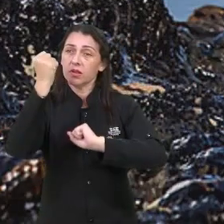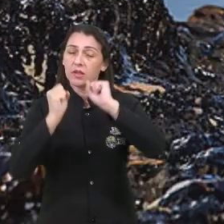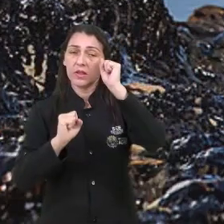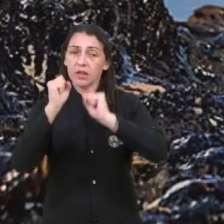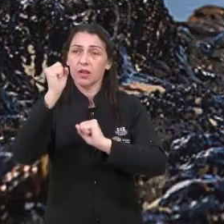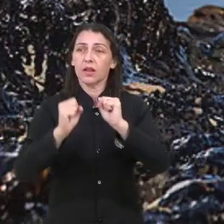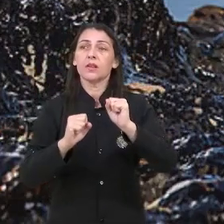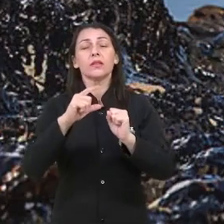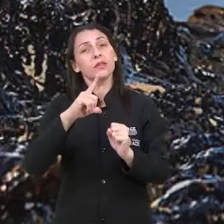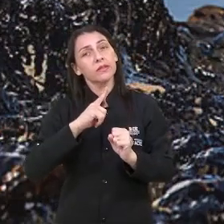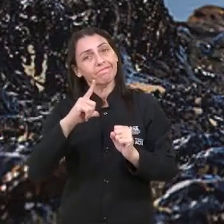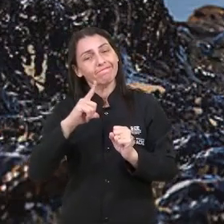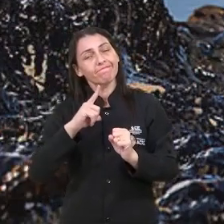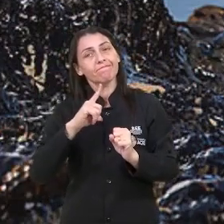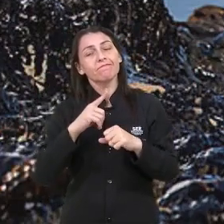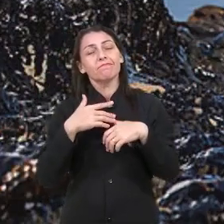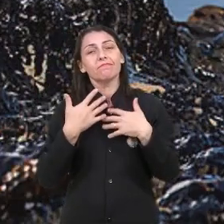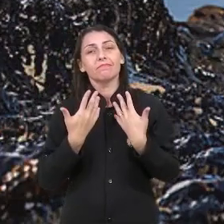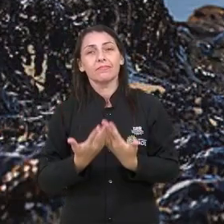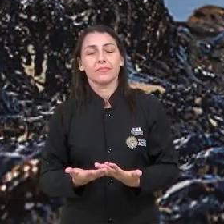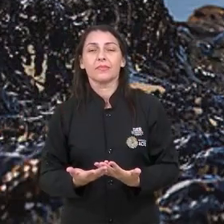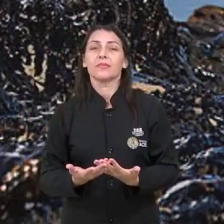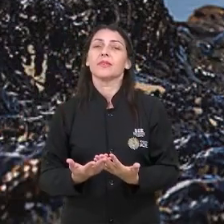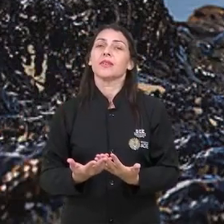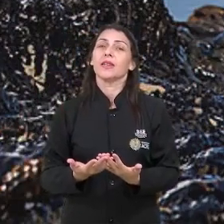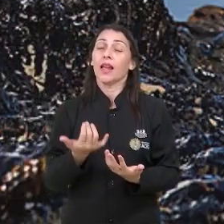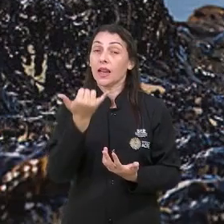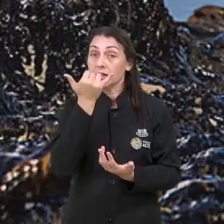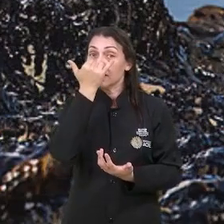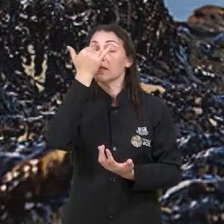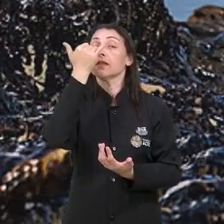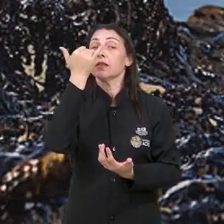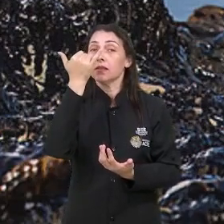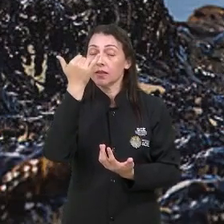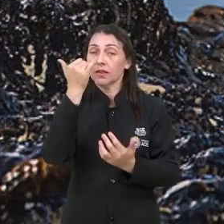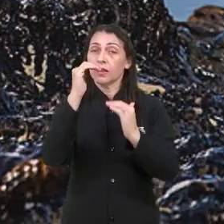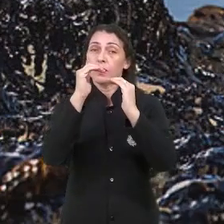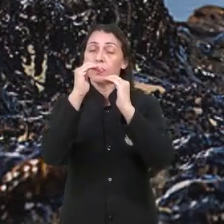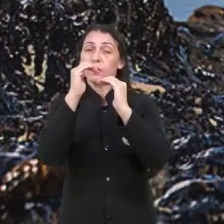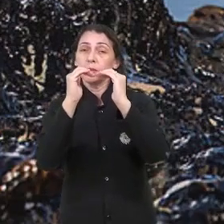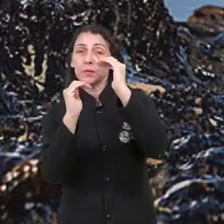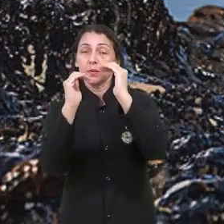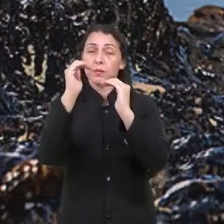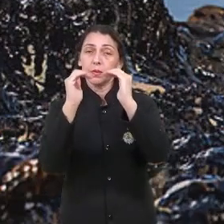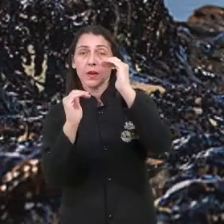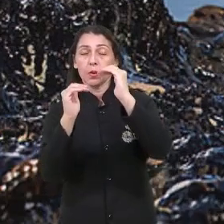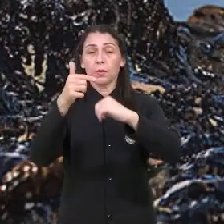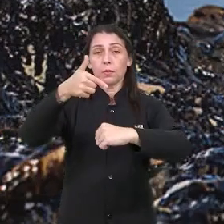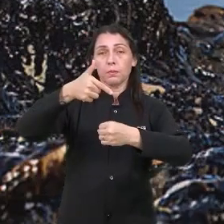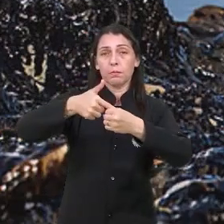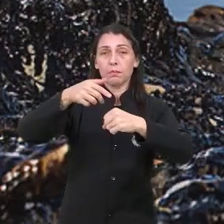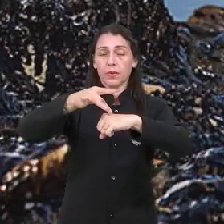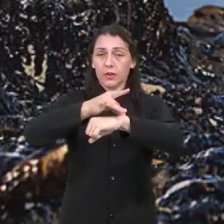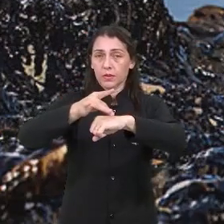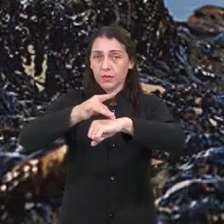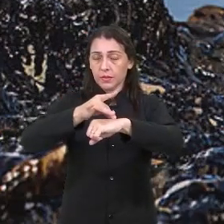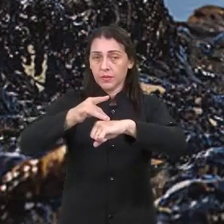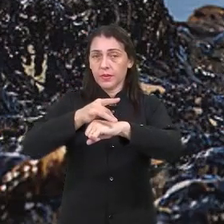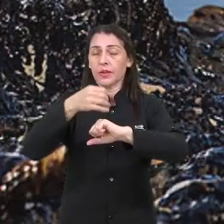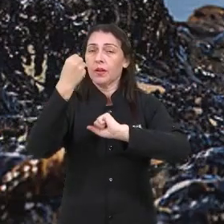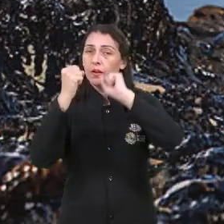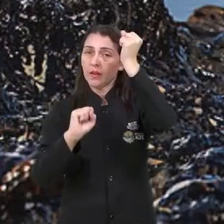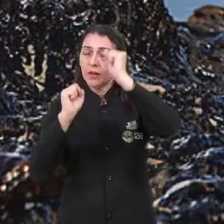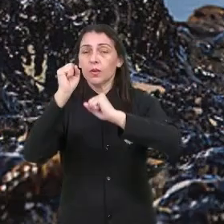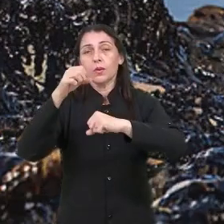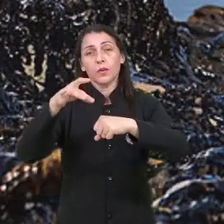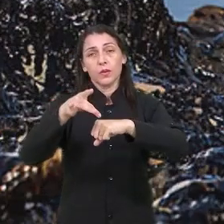que causa grandes desastres, grandes desequilíbrios, que é o petróleo. Né? Então, a indústria de